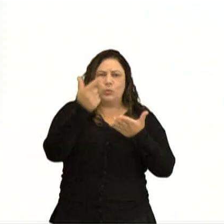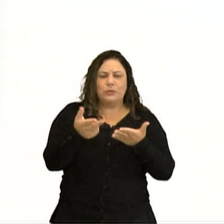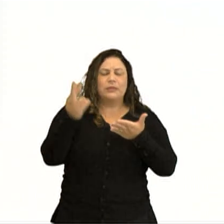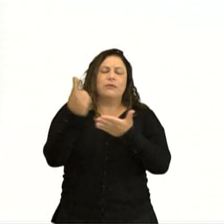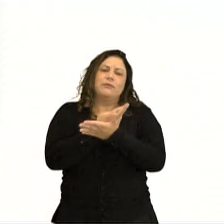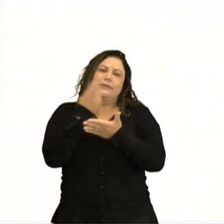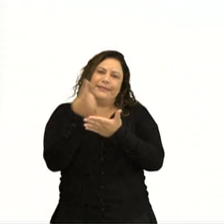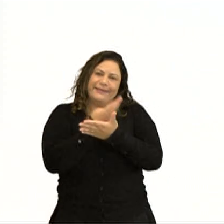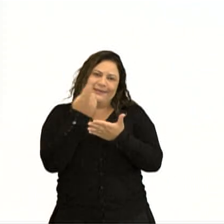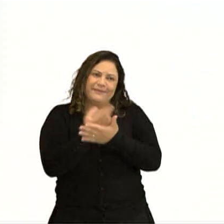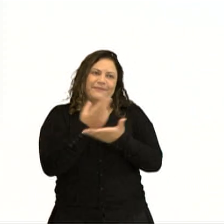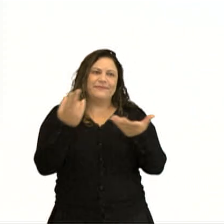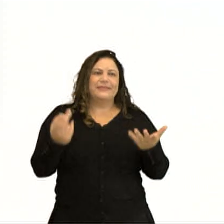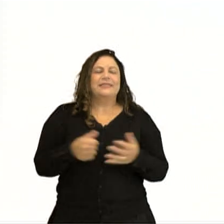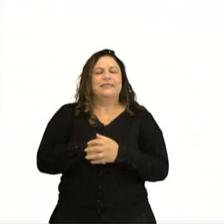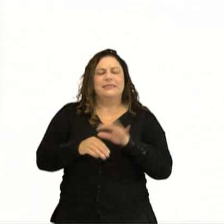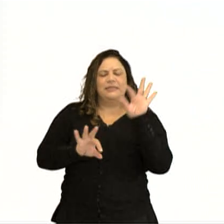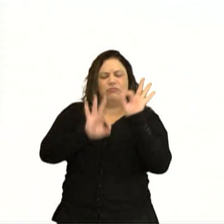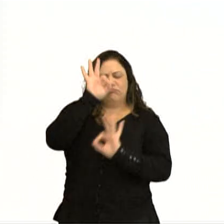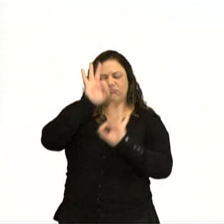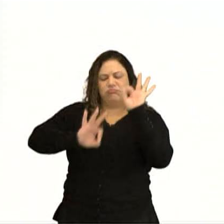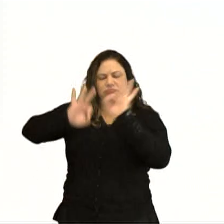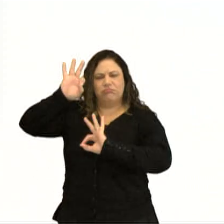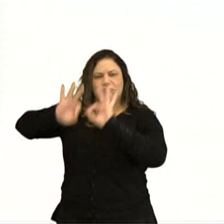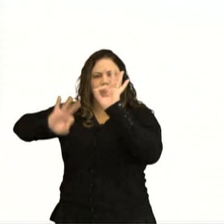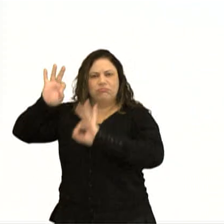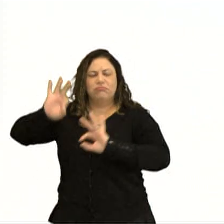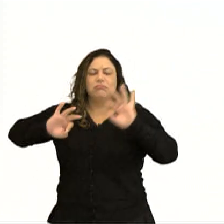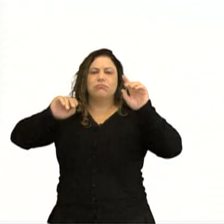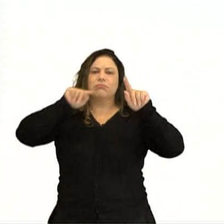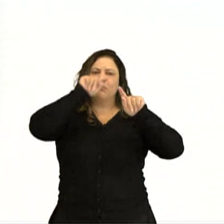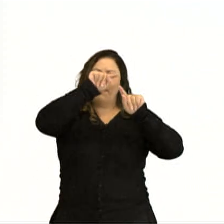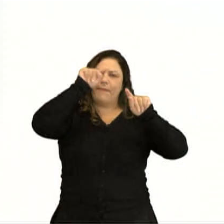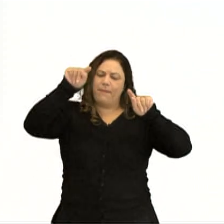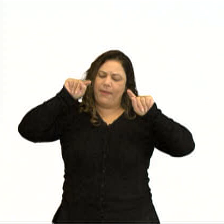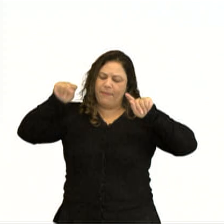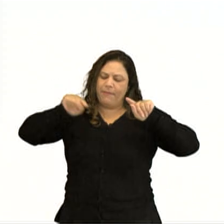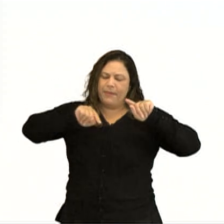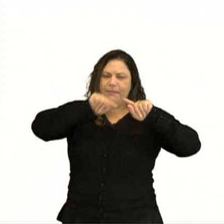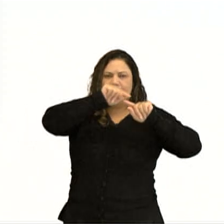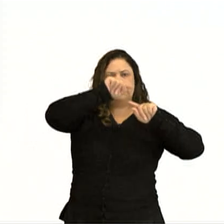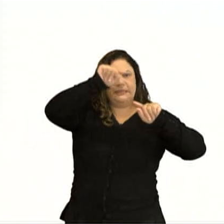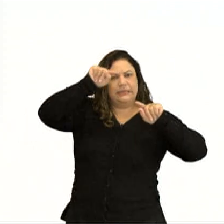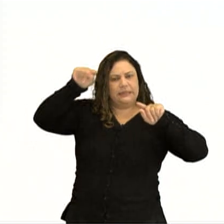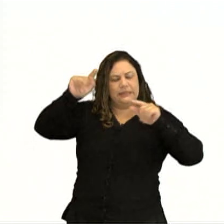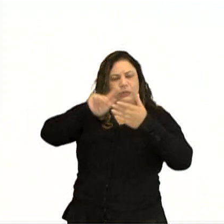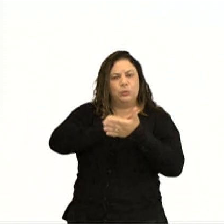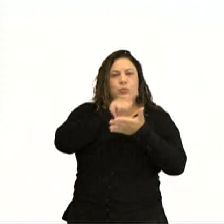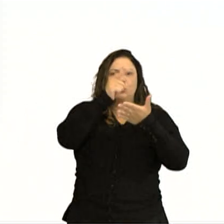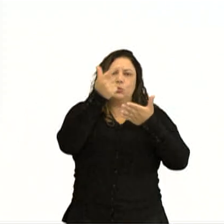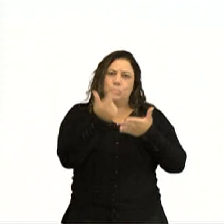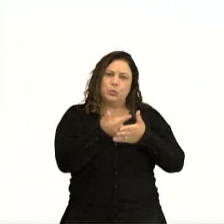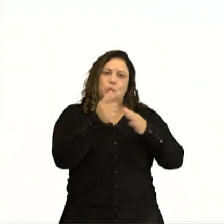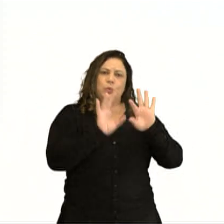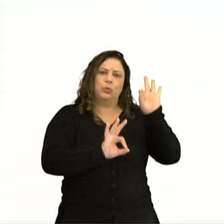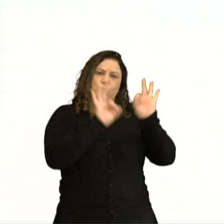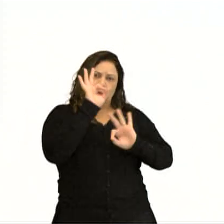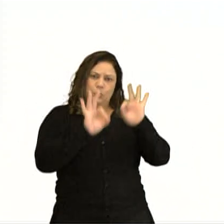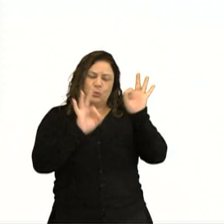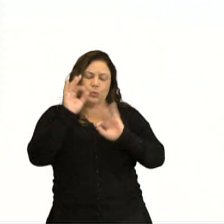revistas, e através da organização desses círculos de jornais, ele